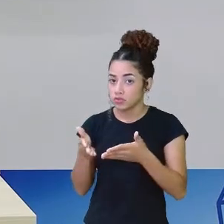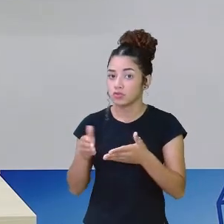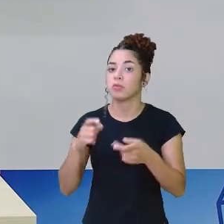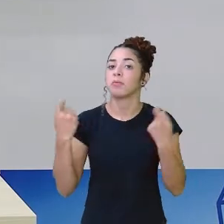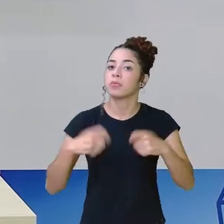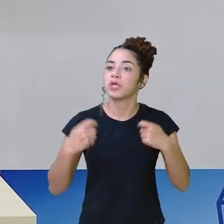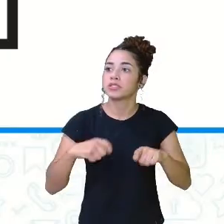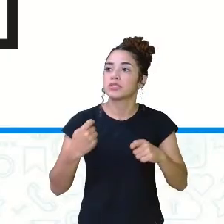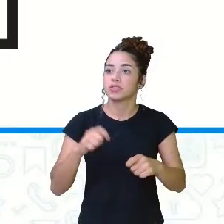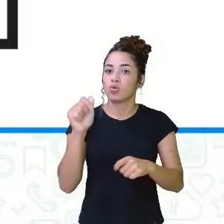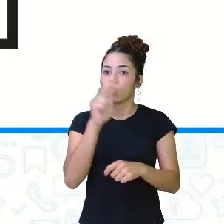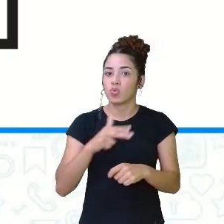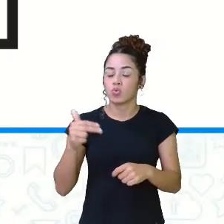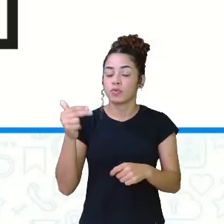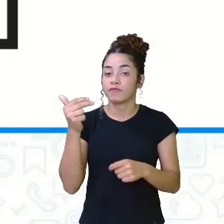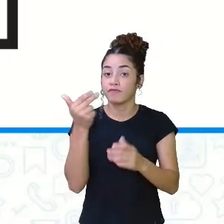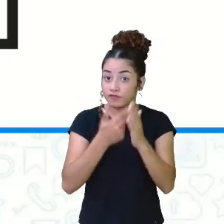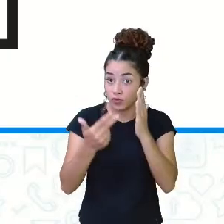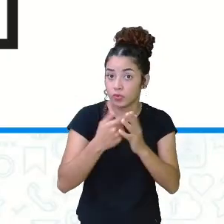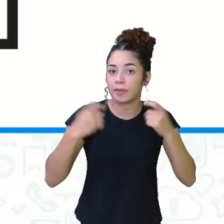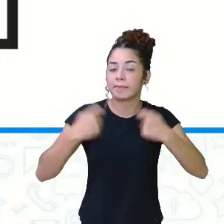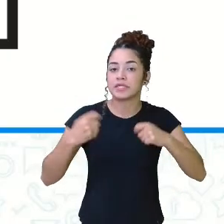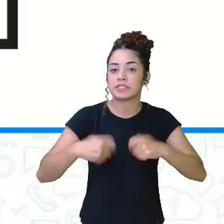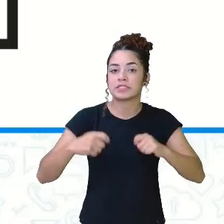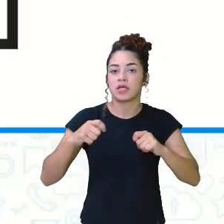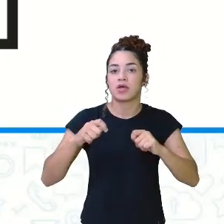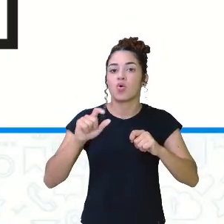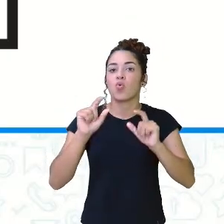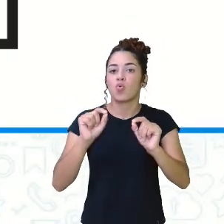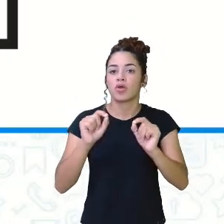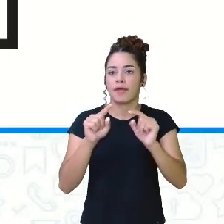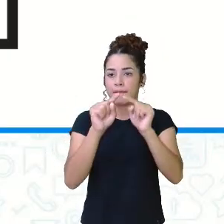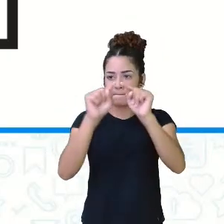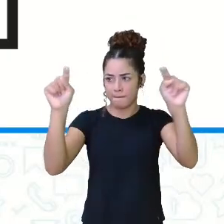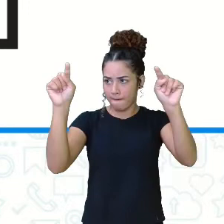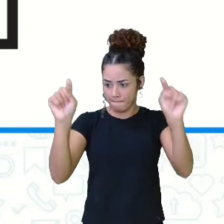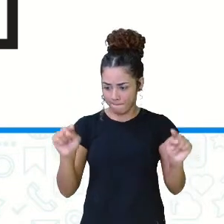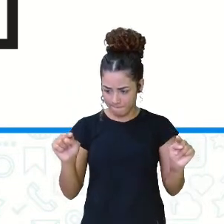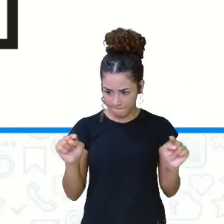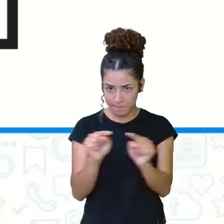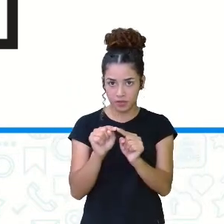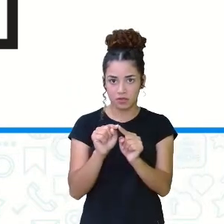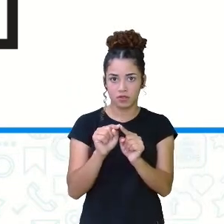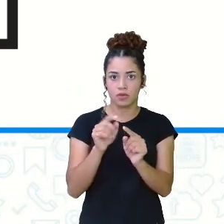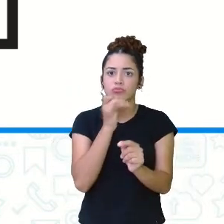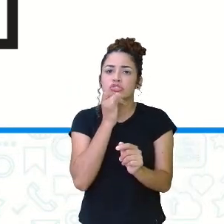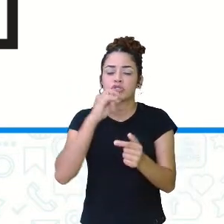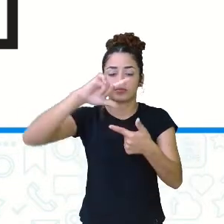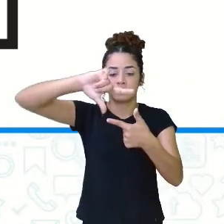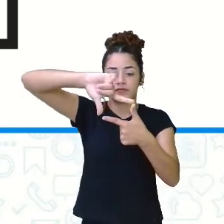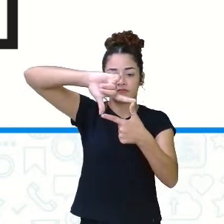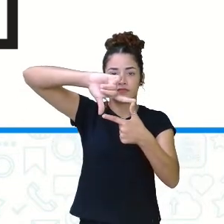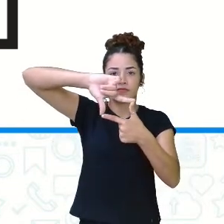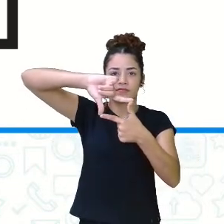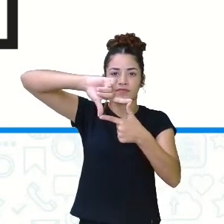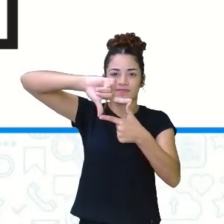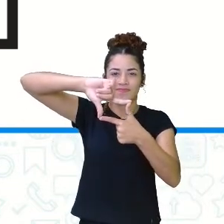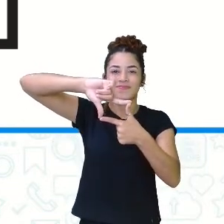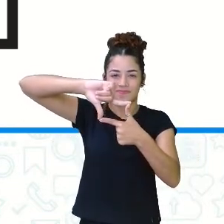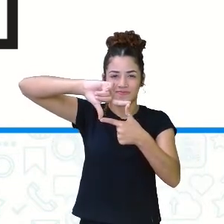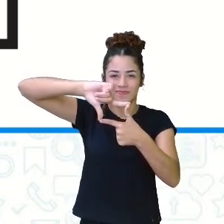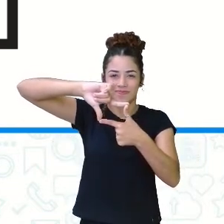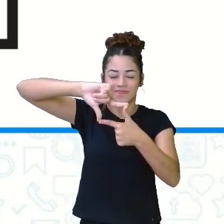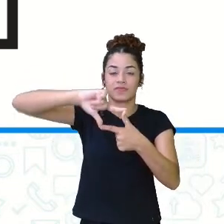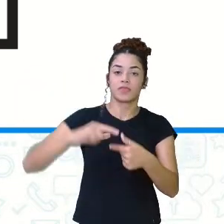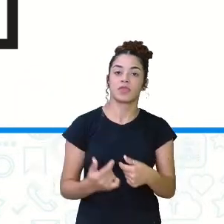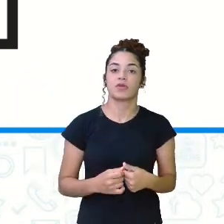ela tem que ter lado. Eu tenho o exemplo do retângulo. Tenho os lados.